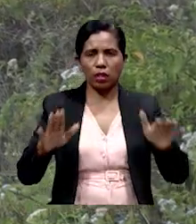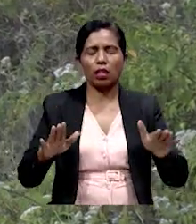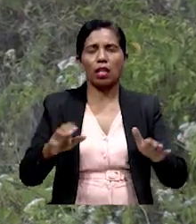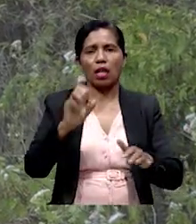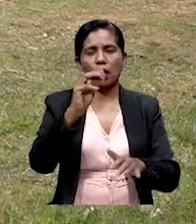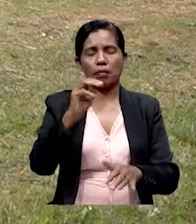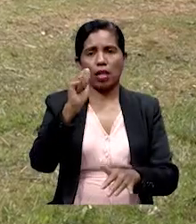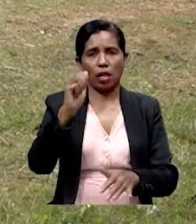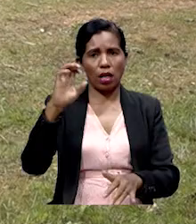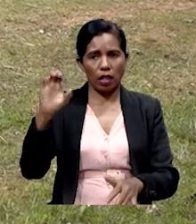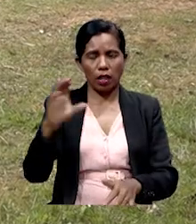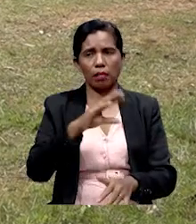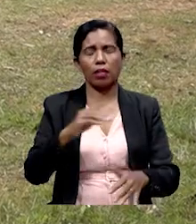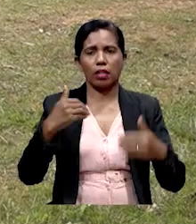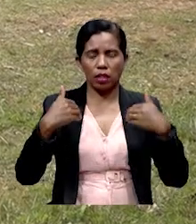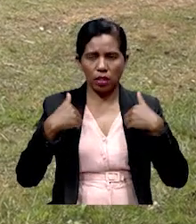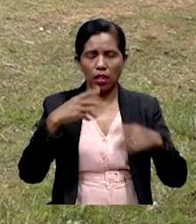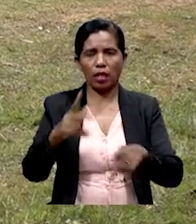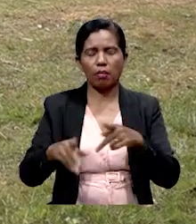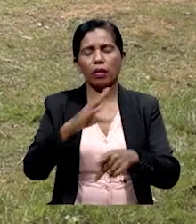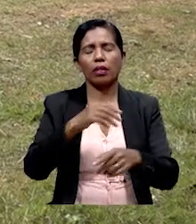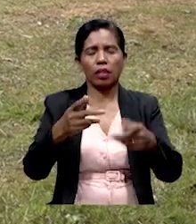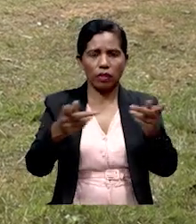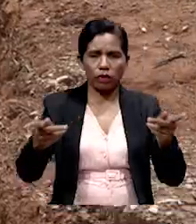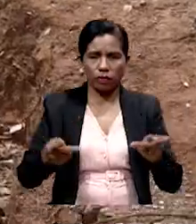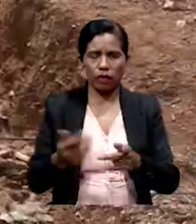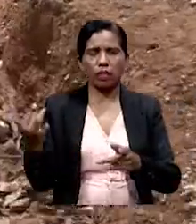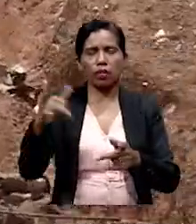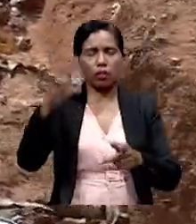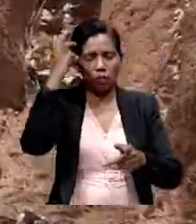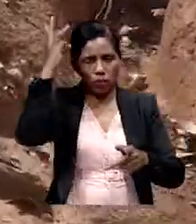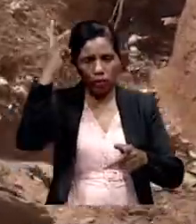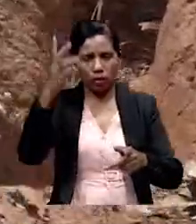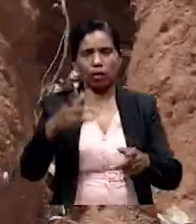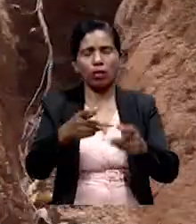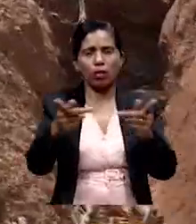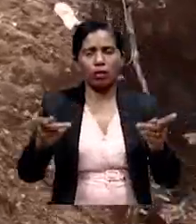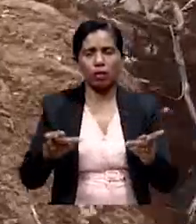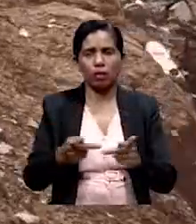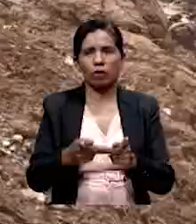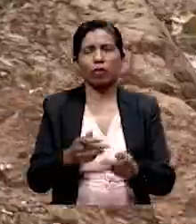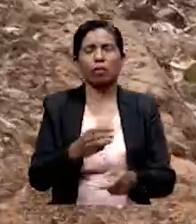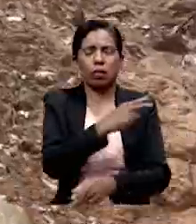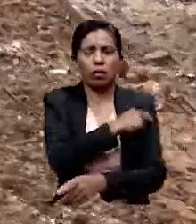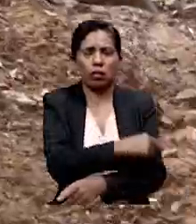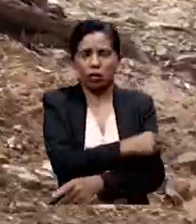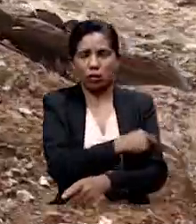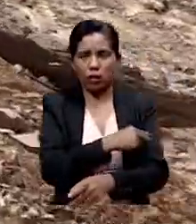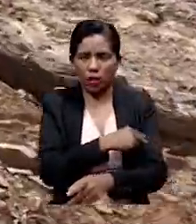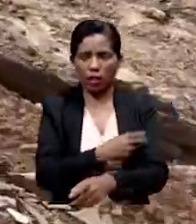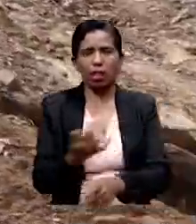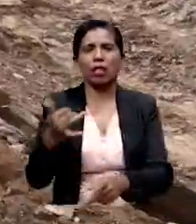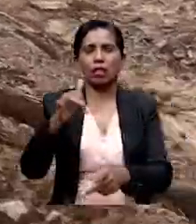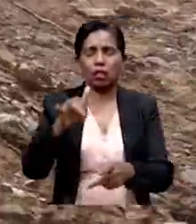ministério administração estatal maki he mano iharai tamba ne sira mos preocupa ho posto de tratamento ka saúde sira base ba